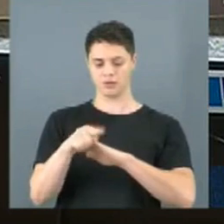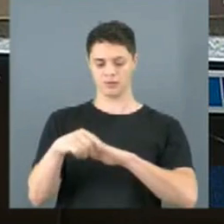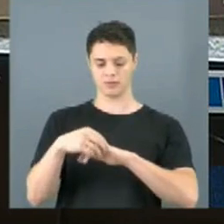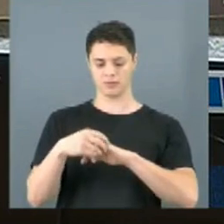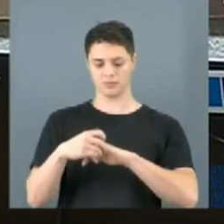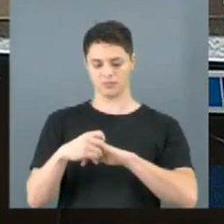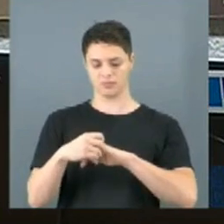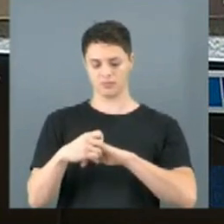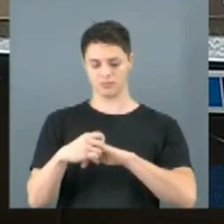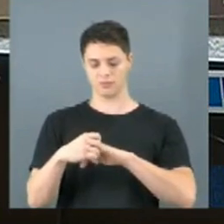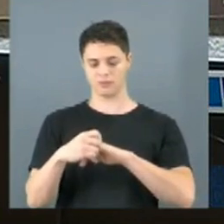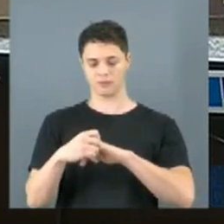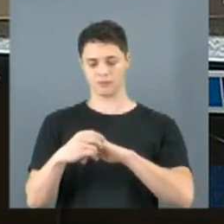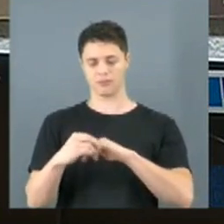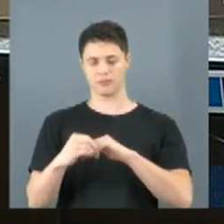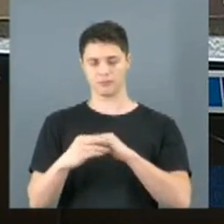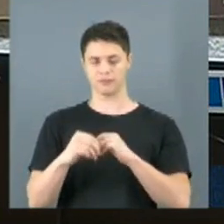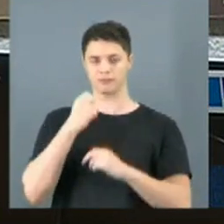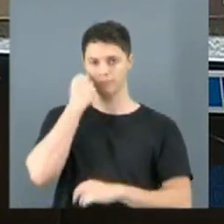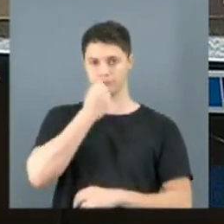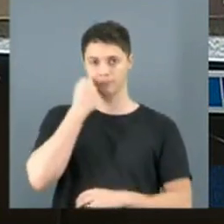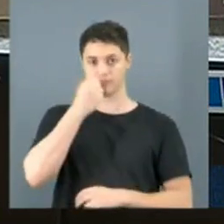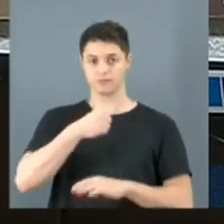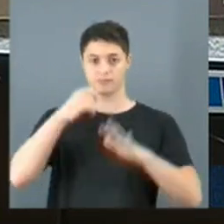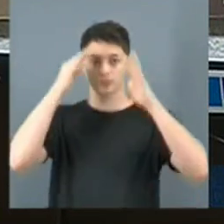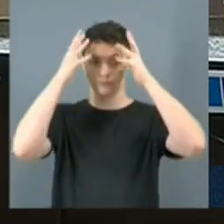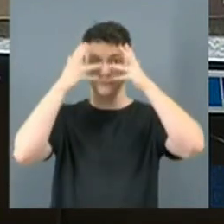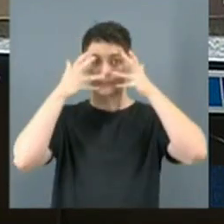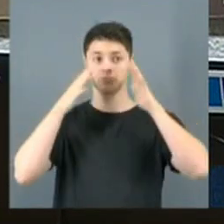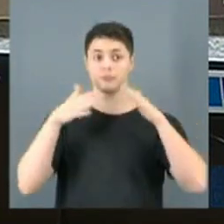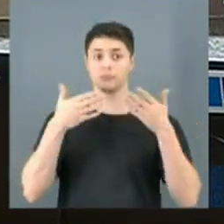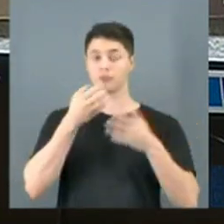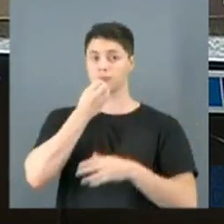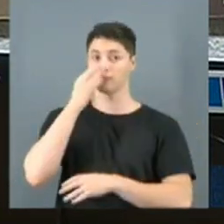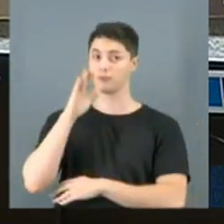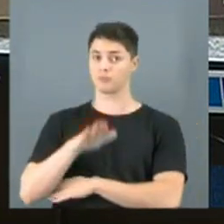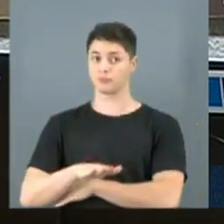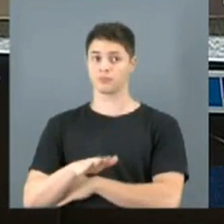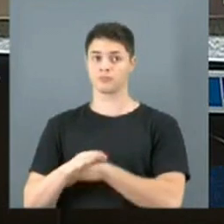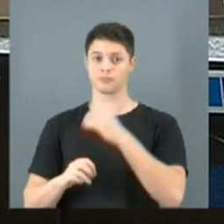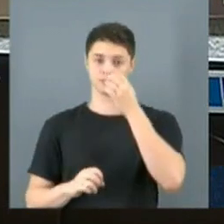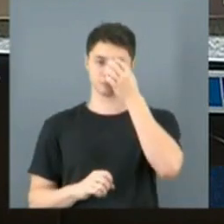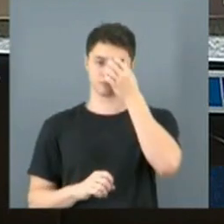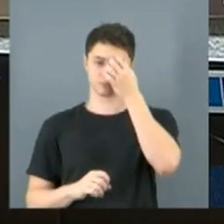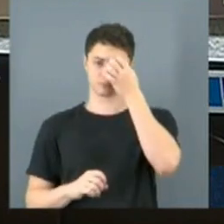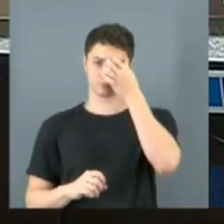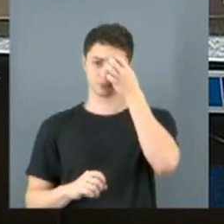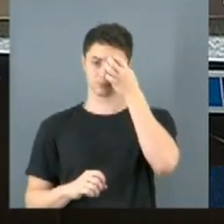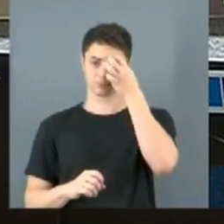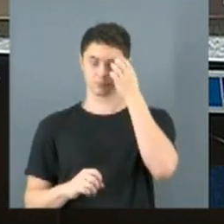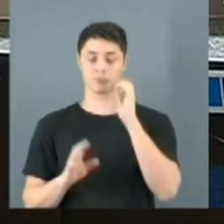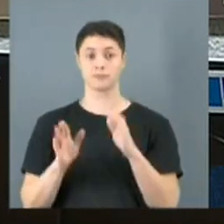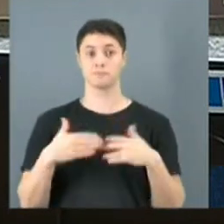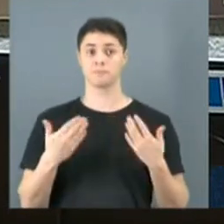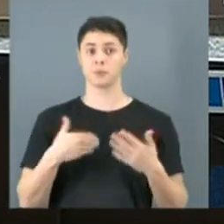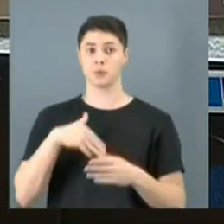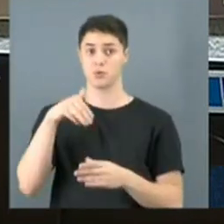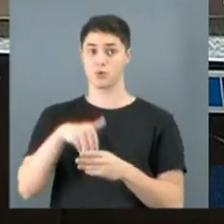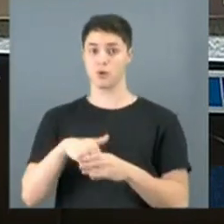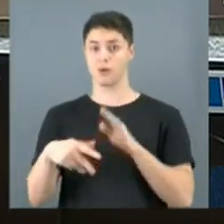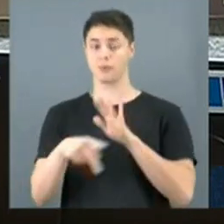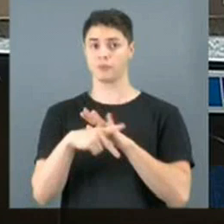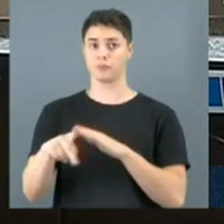10 minutos. Senador Marcos Pontes, boa tarde. Eu, como eleitor residente de São Paulo, para mim é um